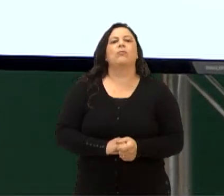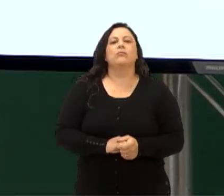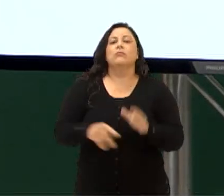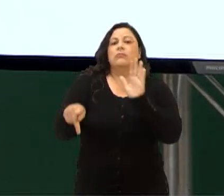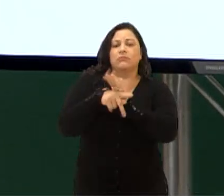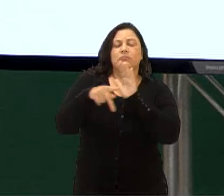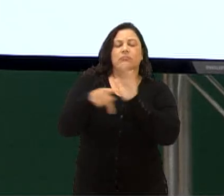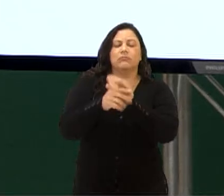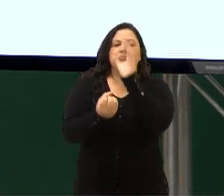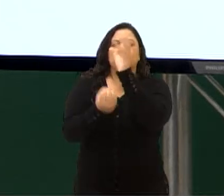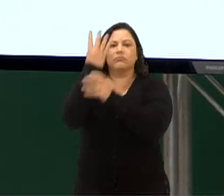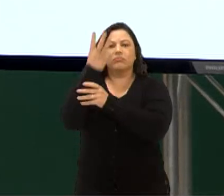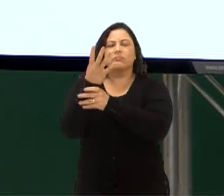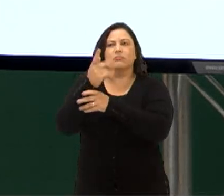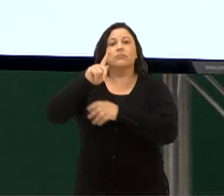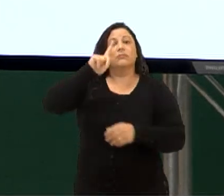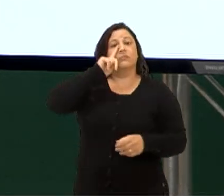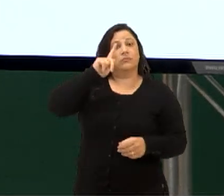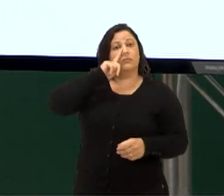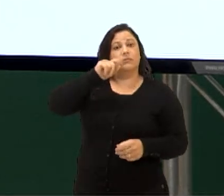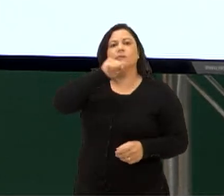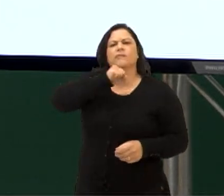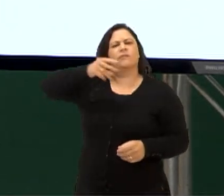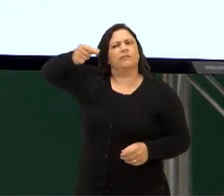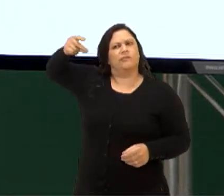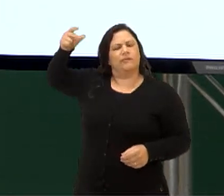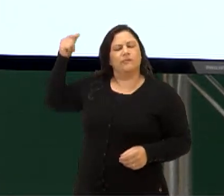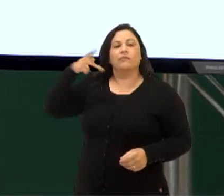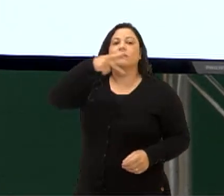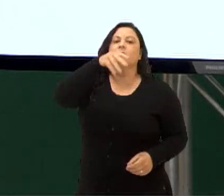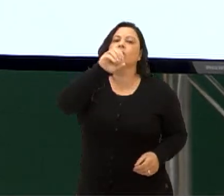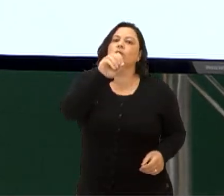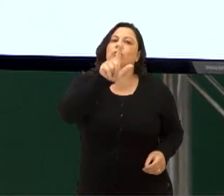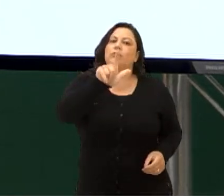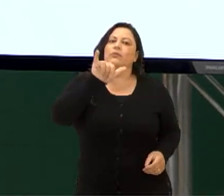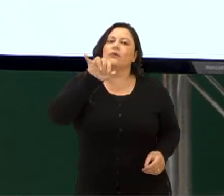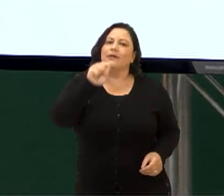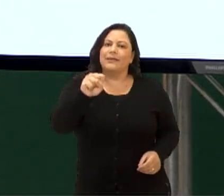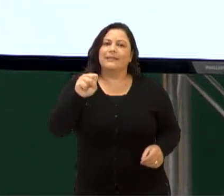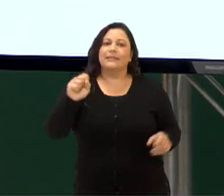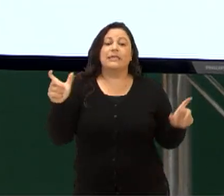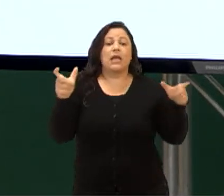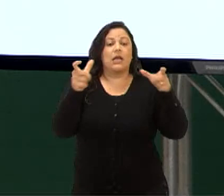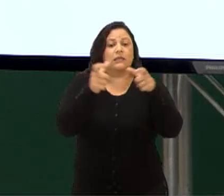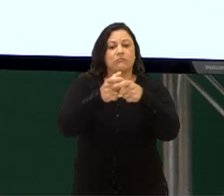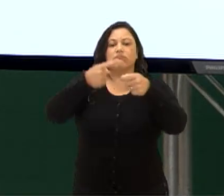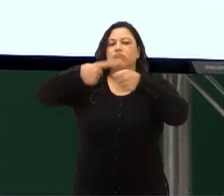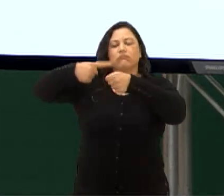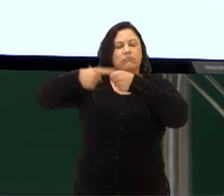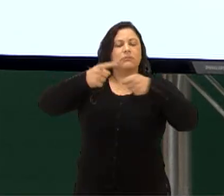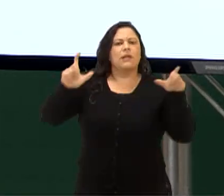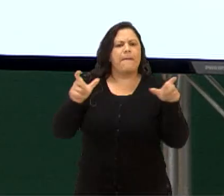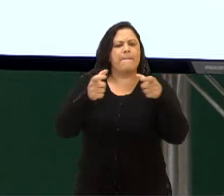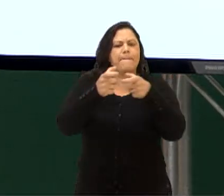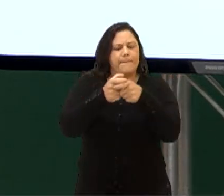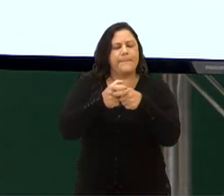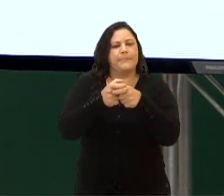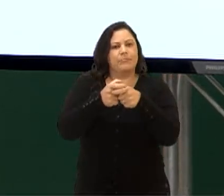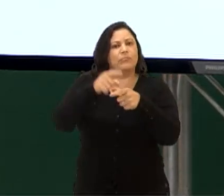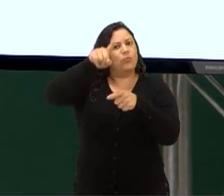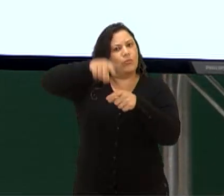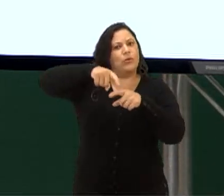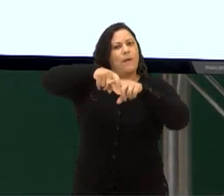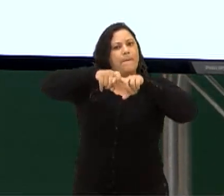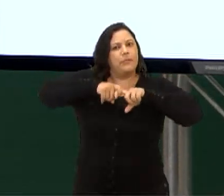Antiga, eles chamavam de polis, né, as pequenas cidades, né? Então daí vem a palavra política,